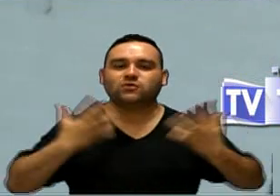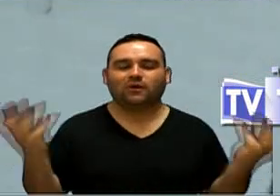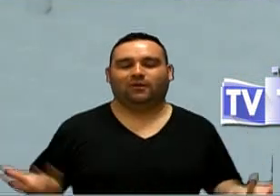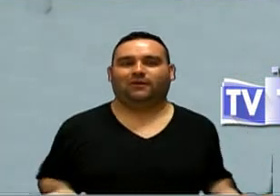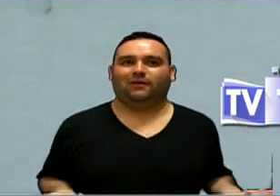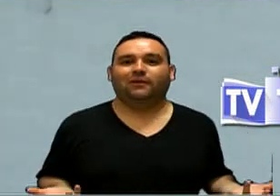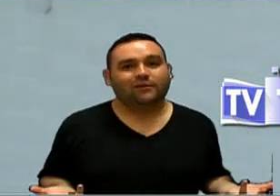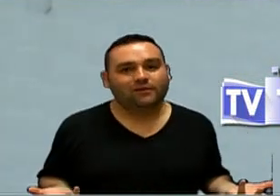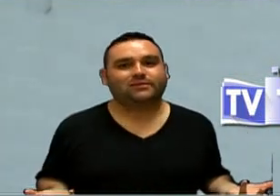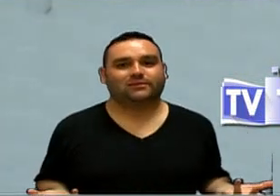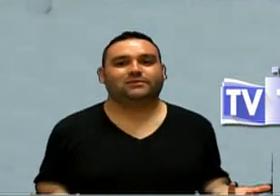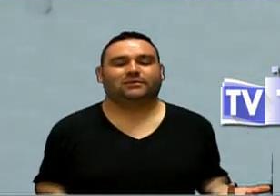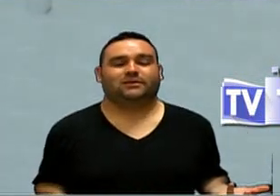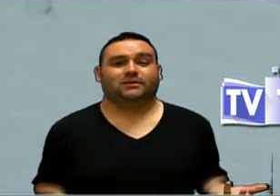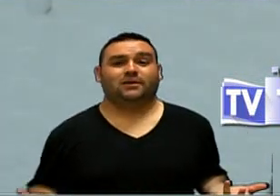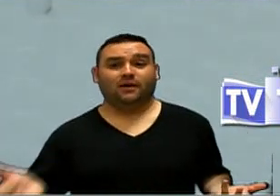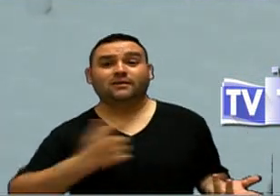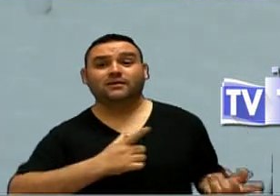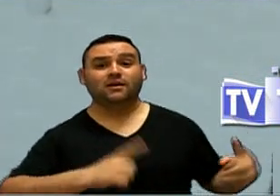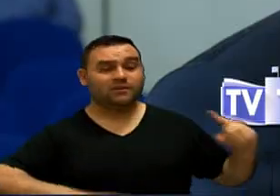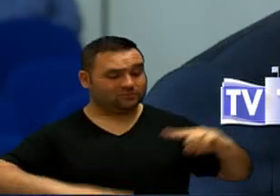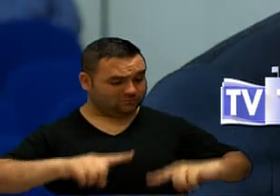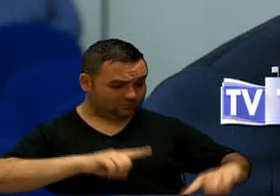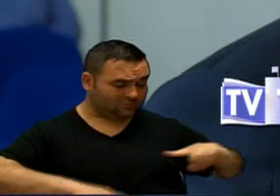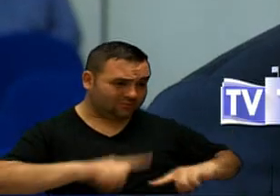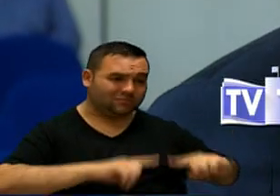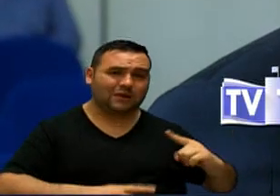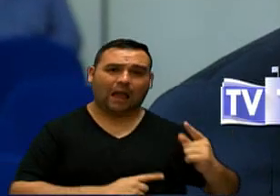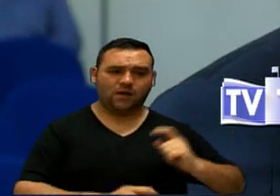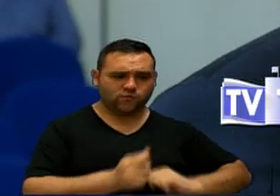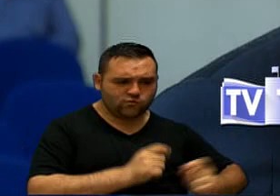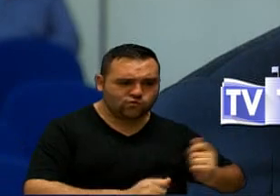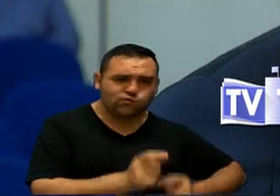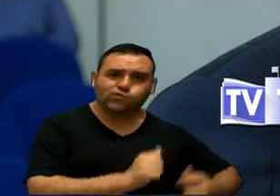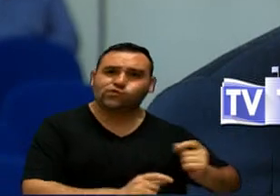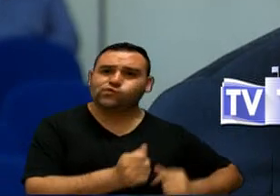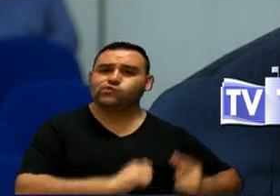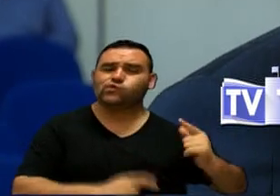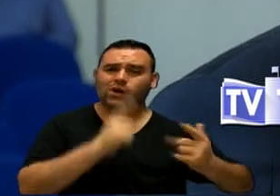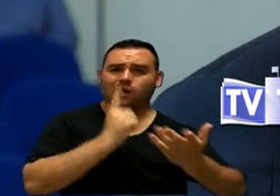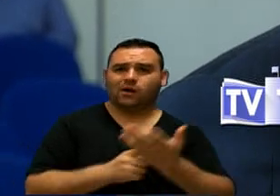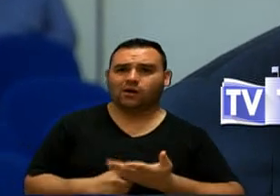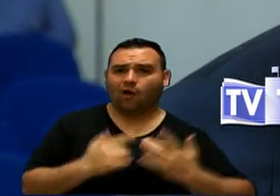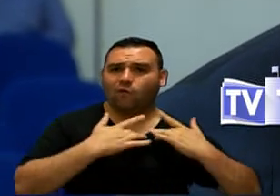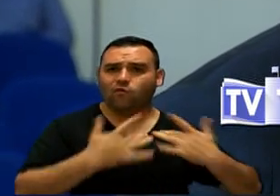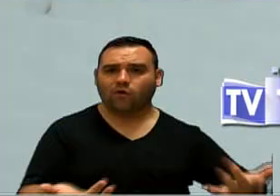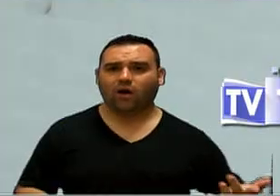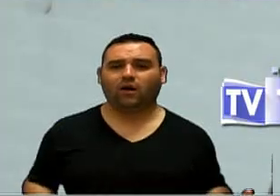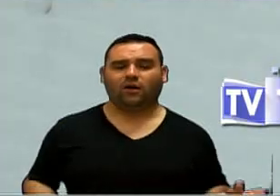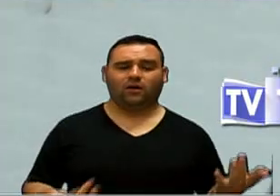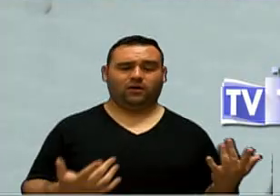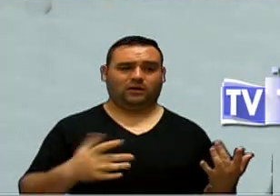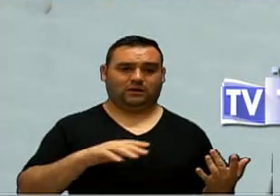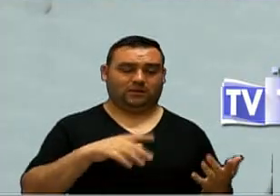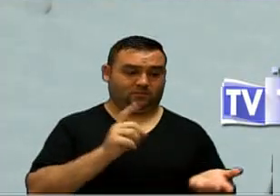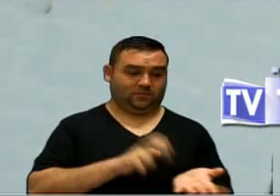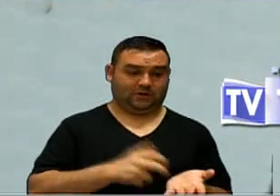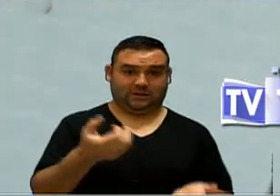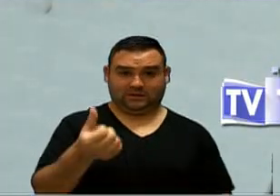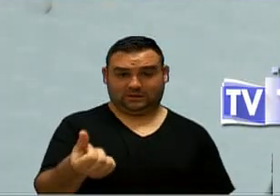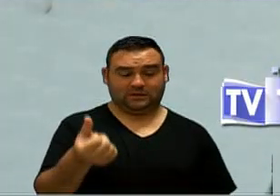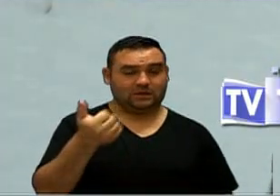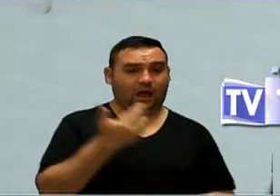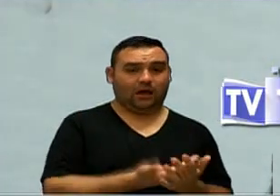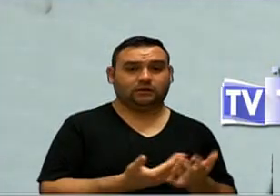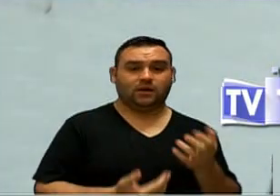dizer, é a tal da gestão de economia, de parceria, de voluntariado, das 6 da manhã